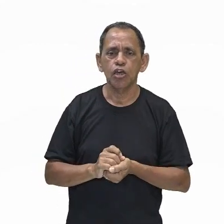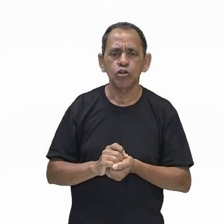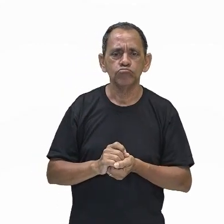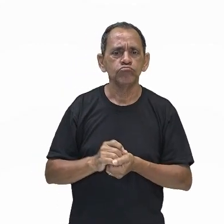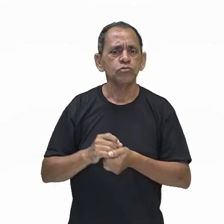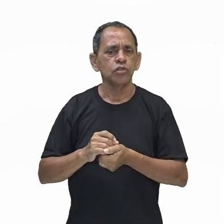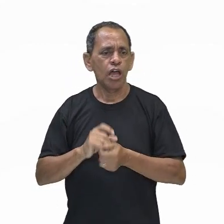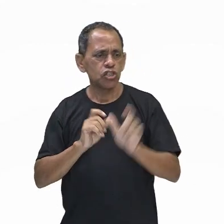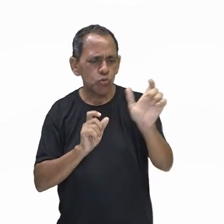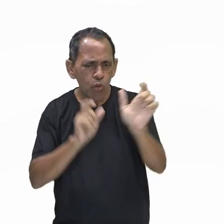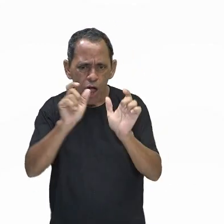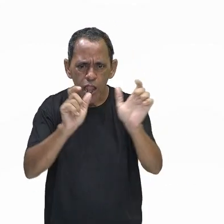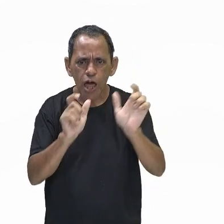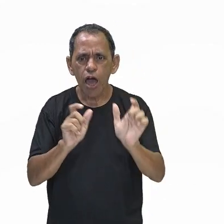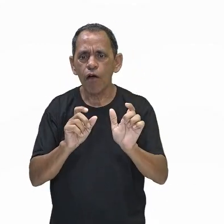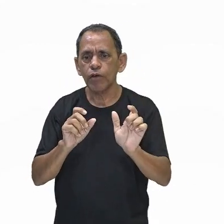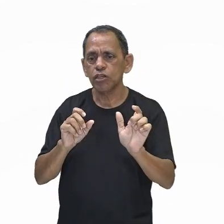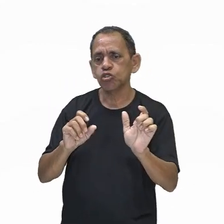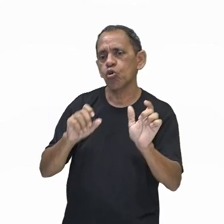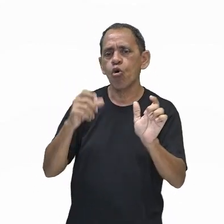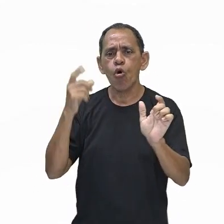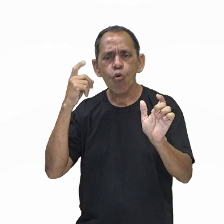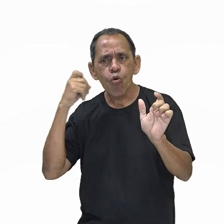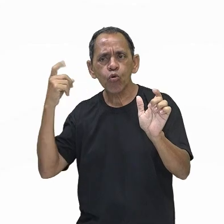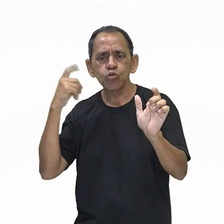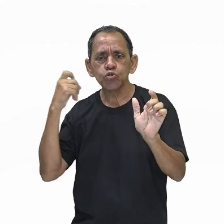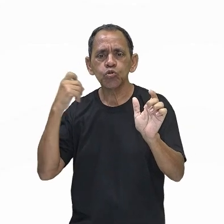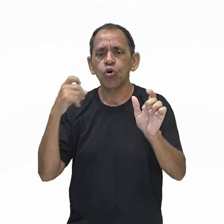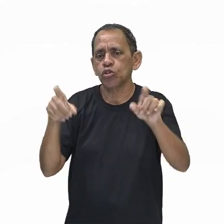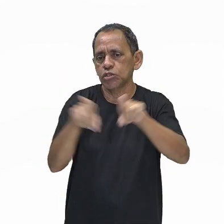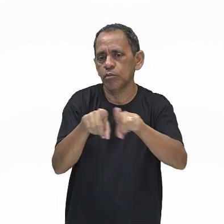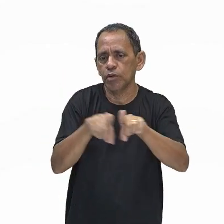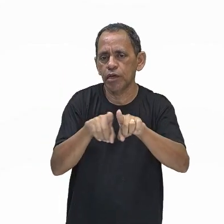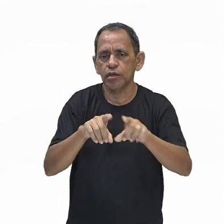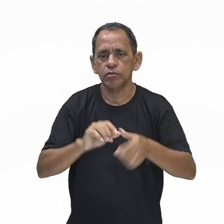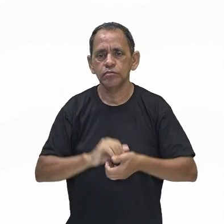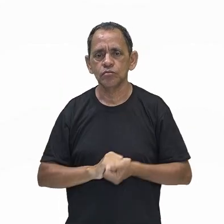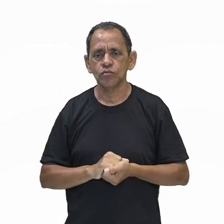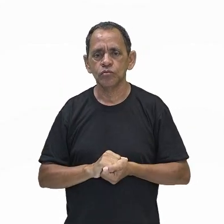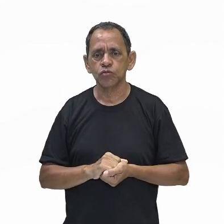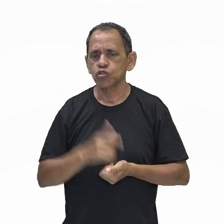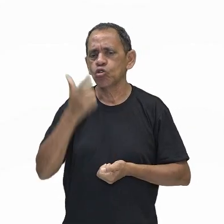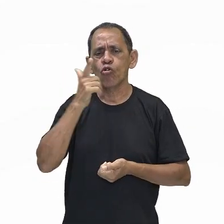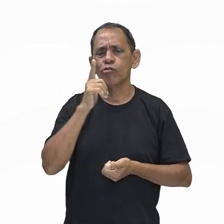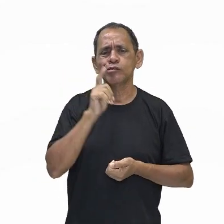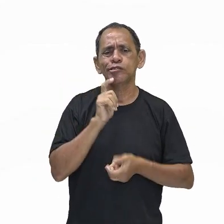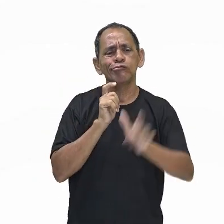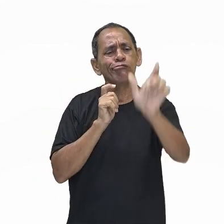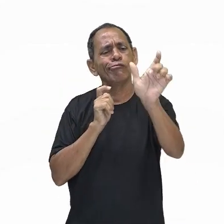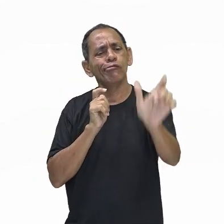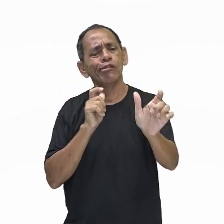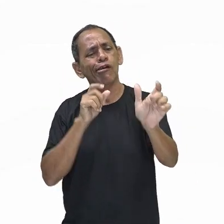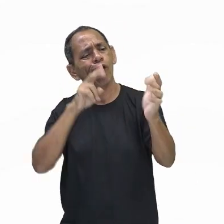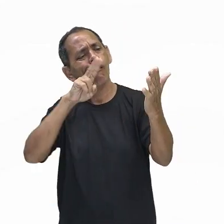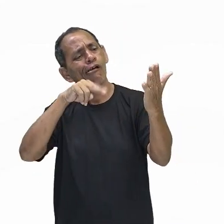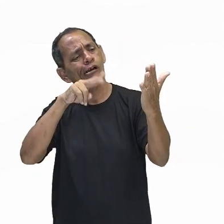já eu costumo sempre falar, que eu li Guimarães Rosa, eu não consigo ler uma pessoa, e se eu estou querendo dizer que eu li